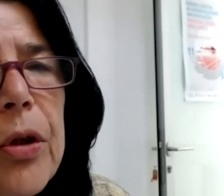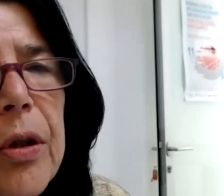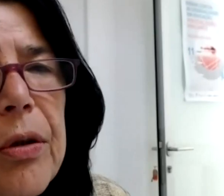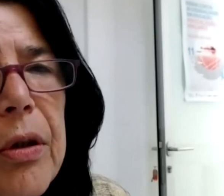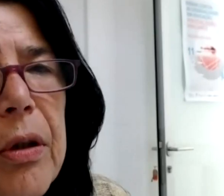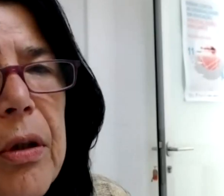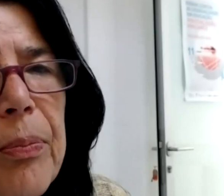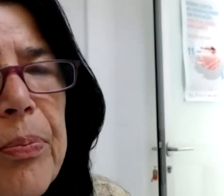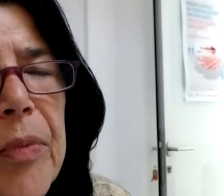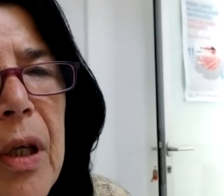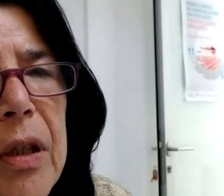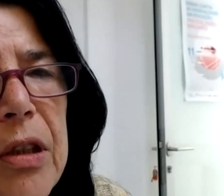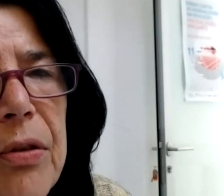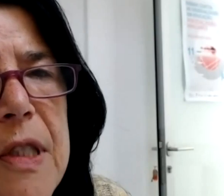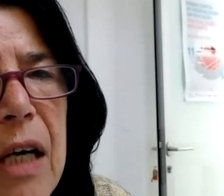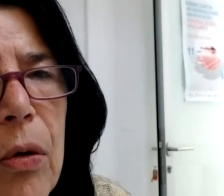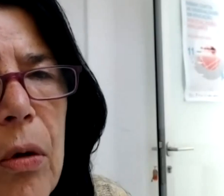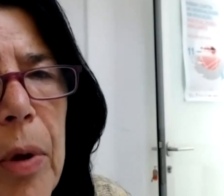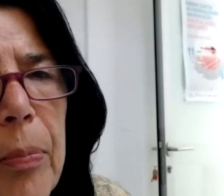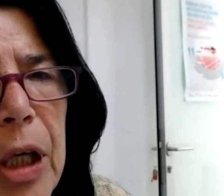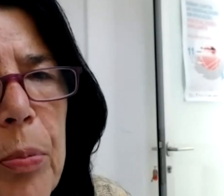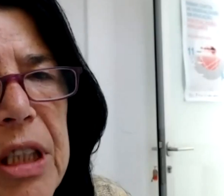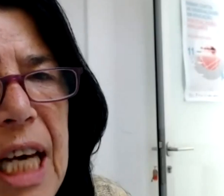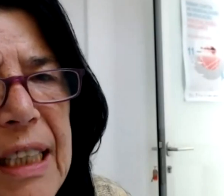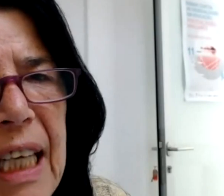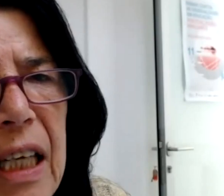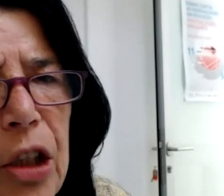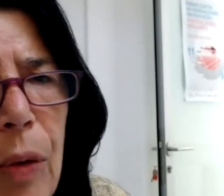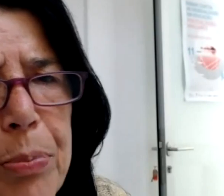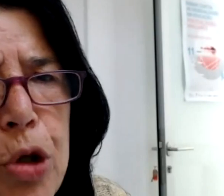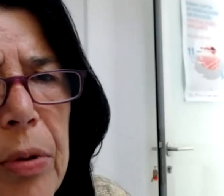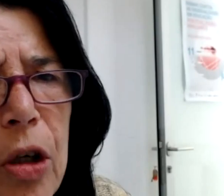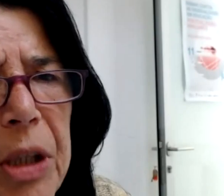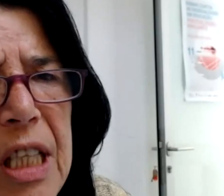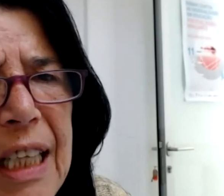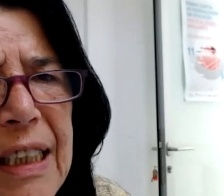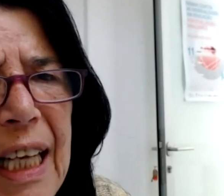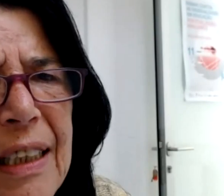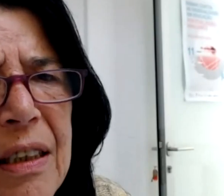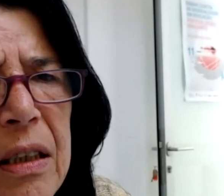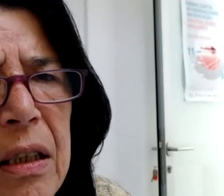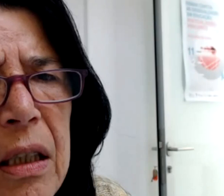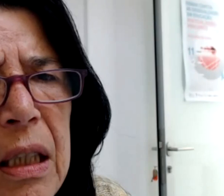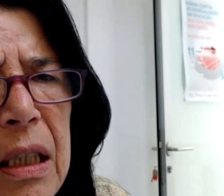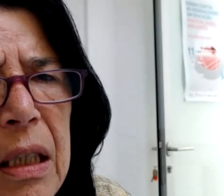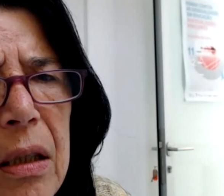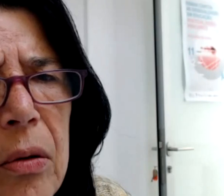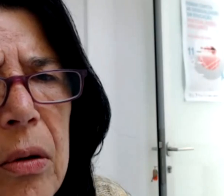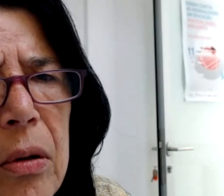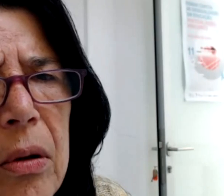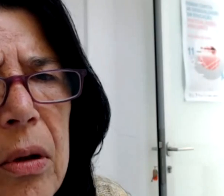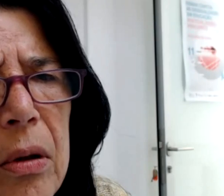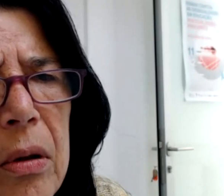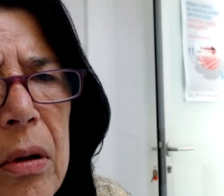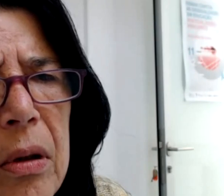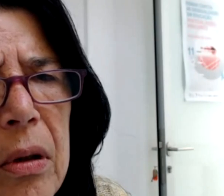apoio de intervenção para compartilhar a tela. Não é possível compartilhar a tela? Não, não é